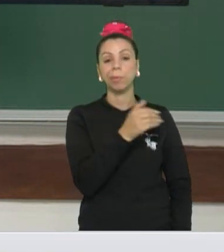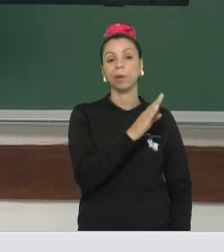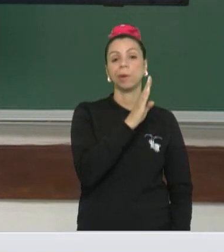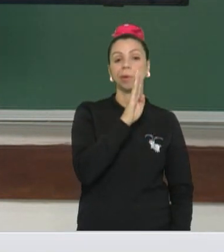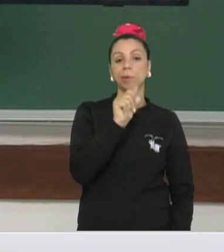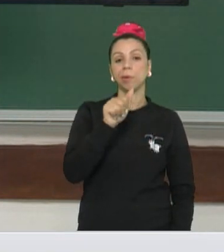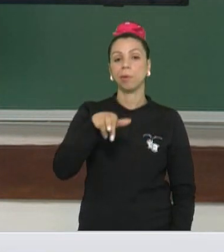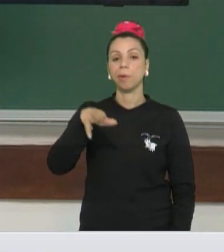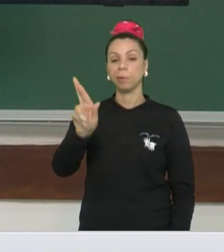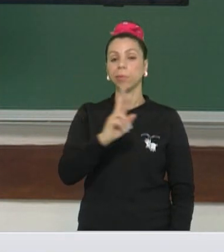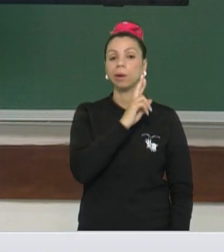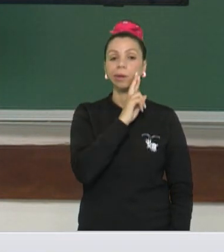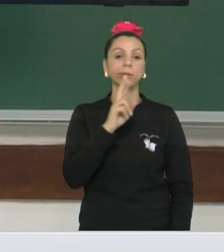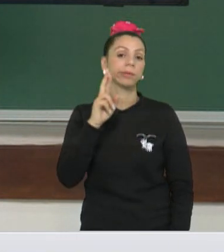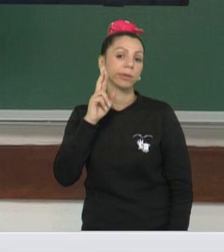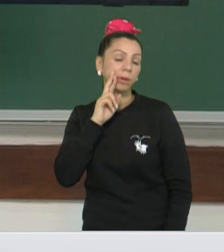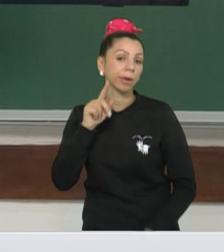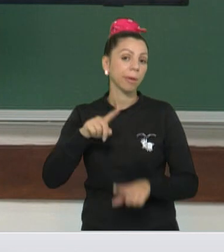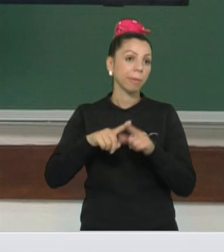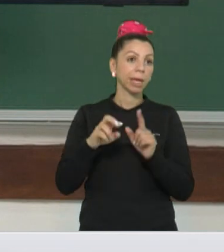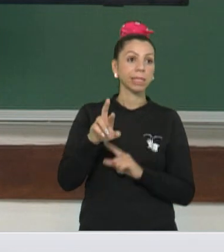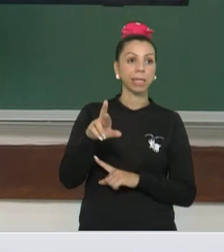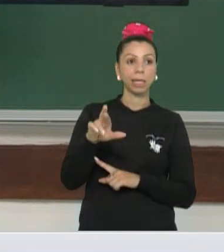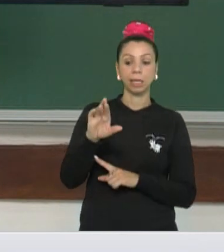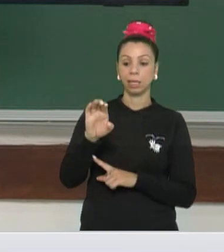receita significa dinheiro,